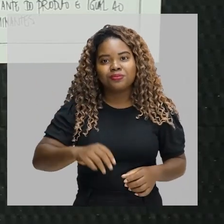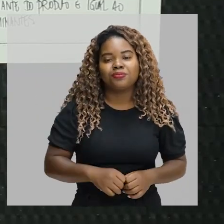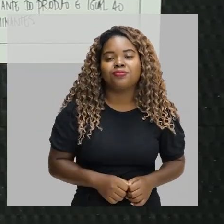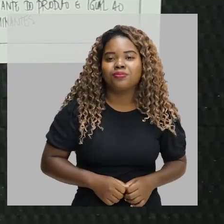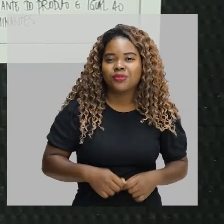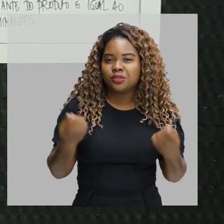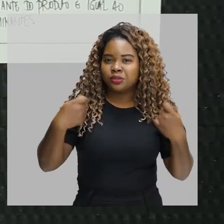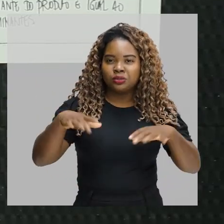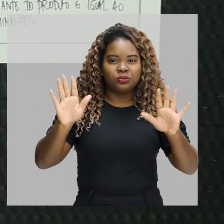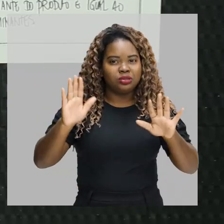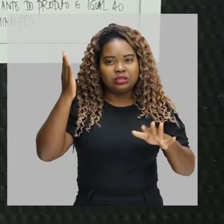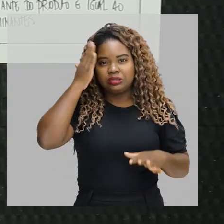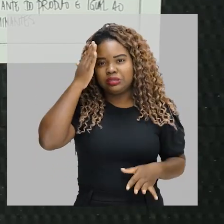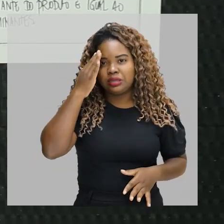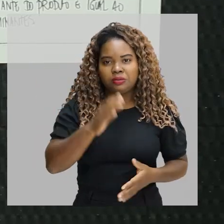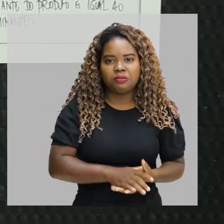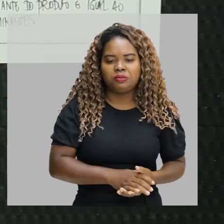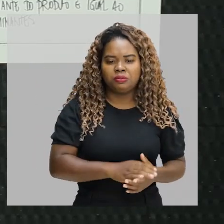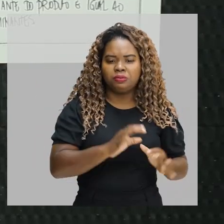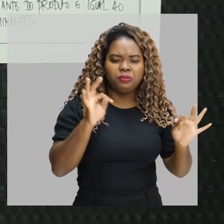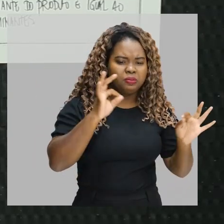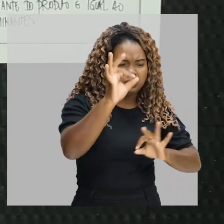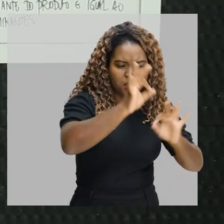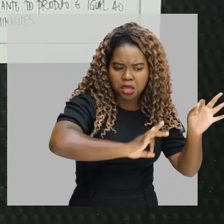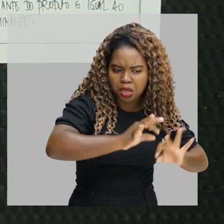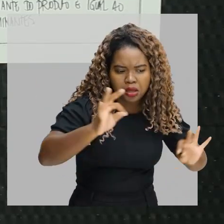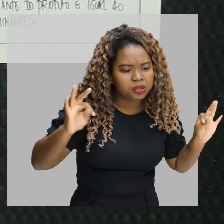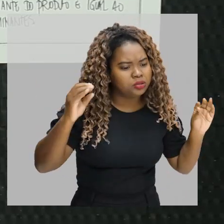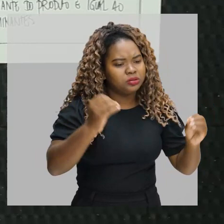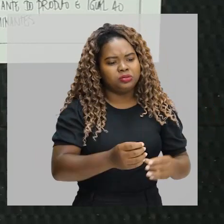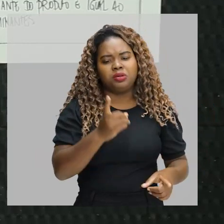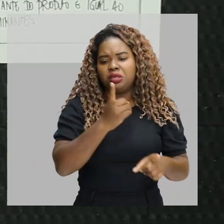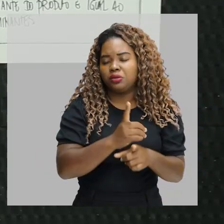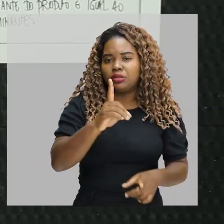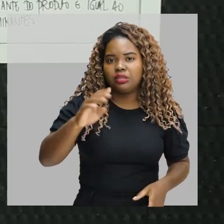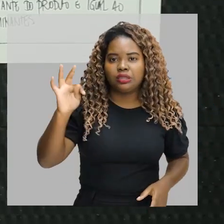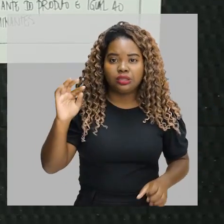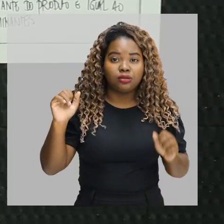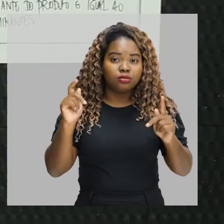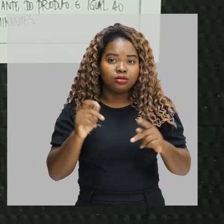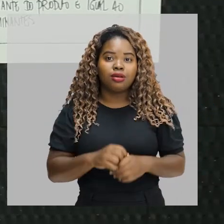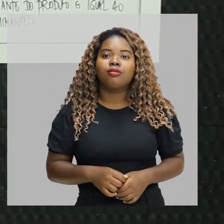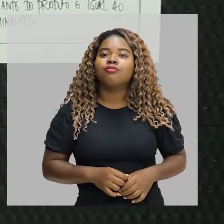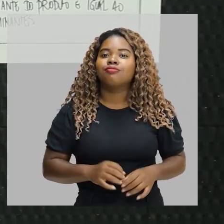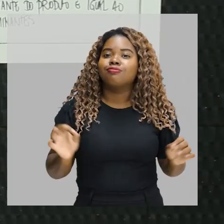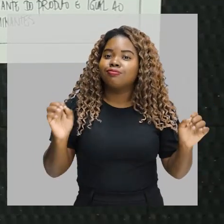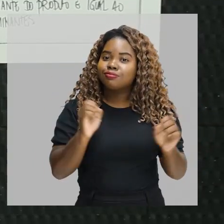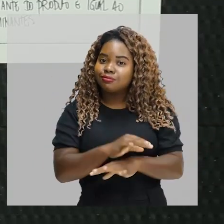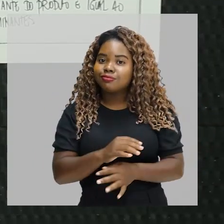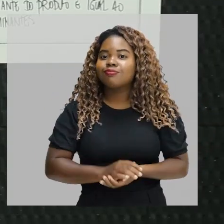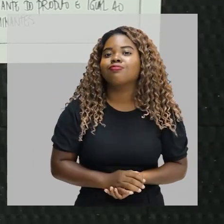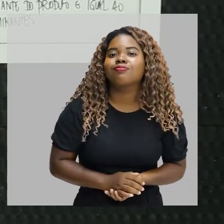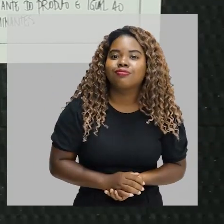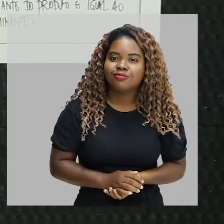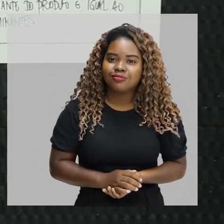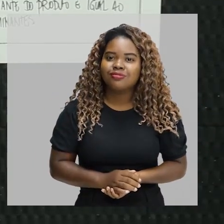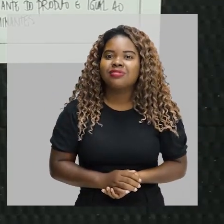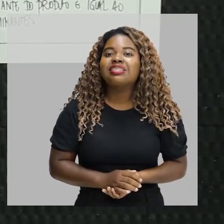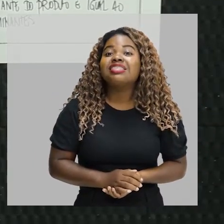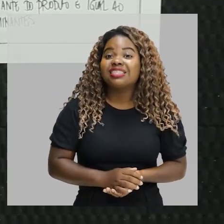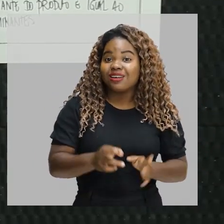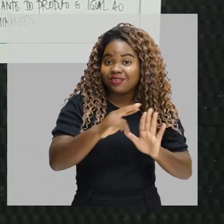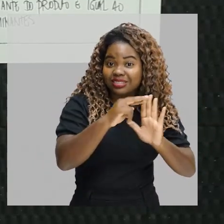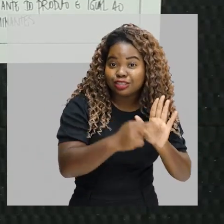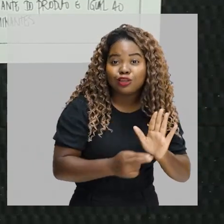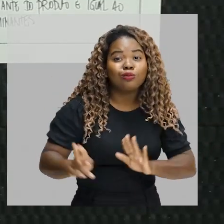Eu não preciso saber fazer o produto para encontrar o valor do determinante, ok? Beleza, turminha? Então, essas propriedades são